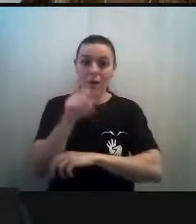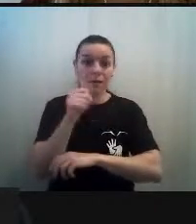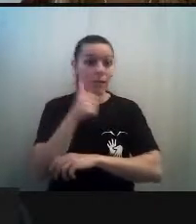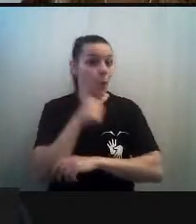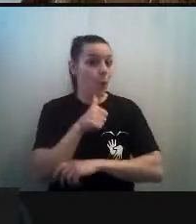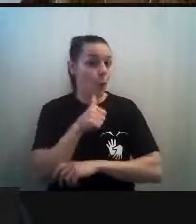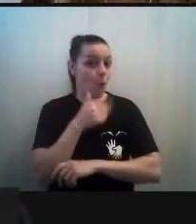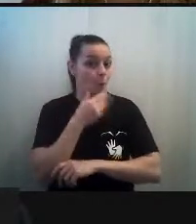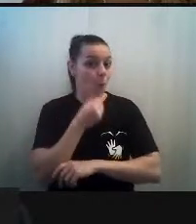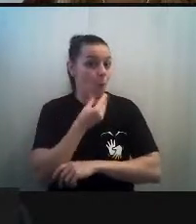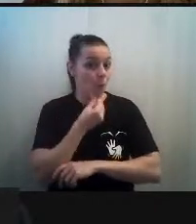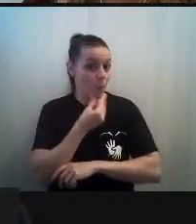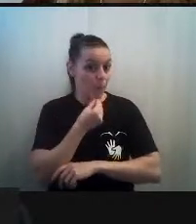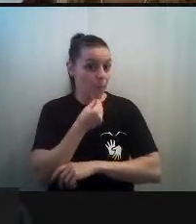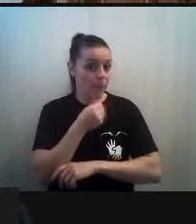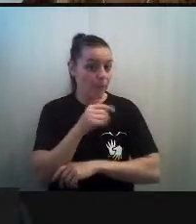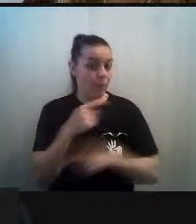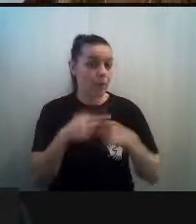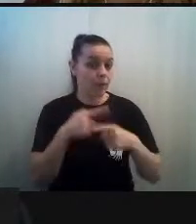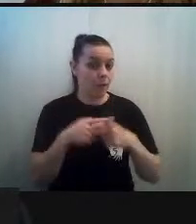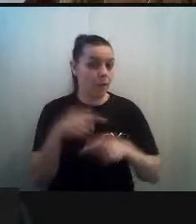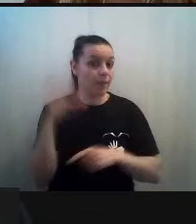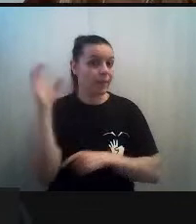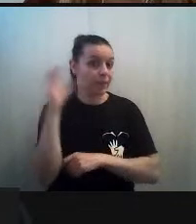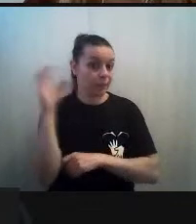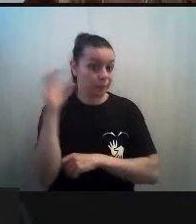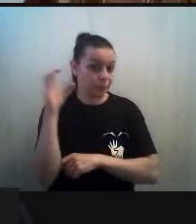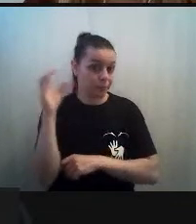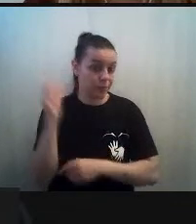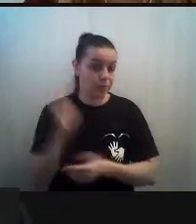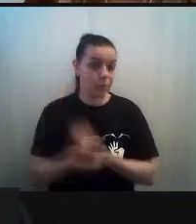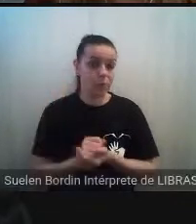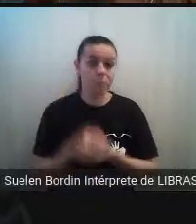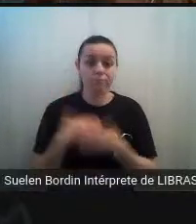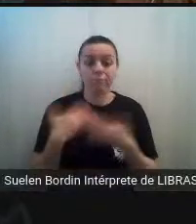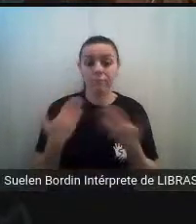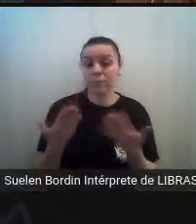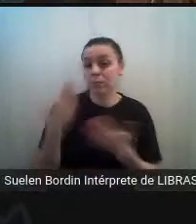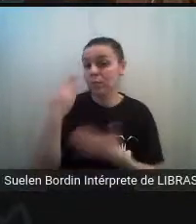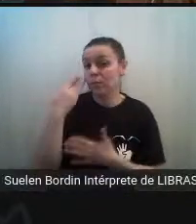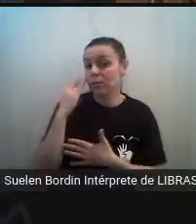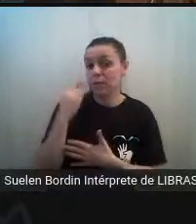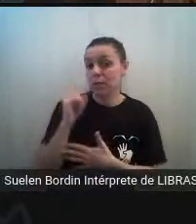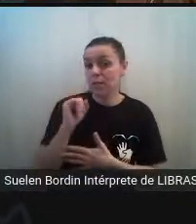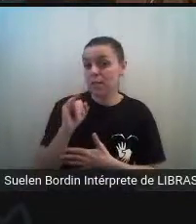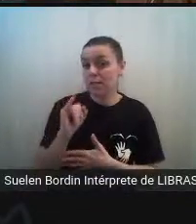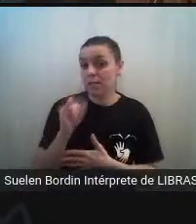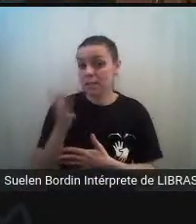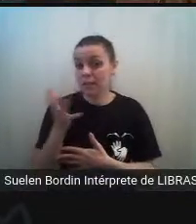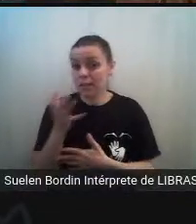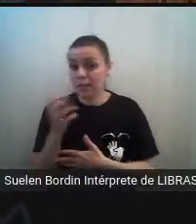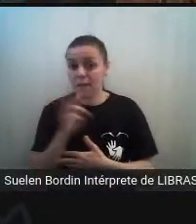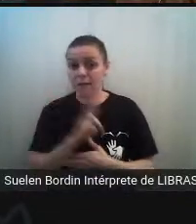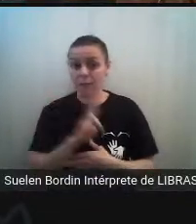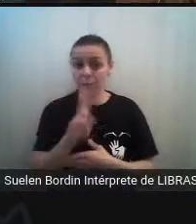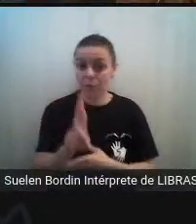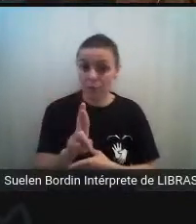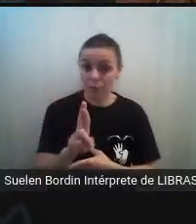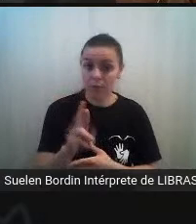por ser científico? Então, não sei se alguma das meninas gostaria de responder a pergunta.